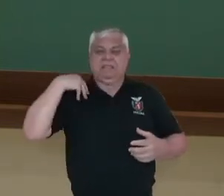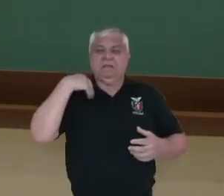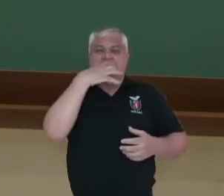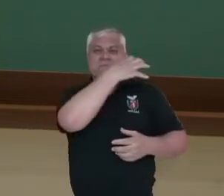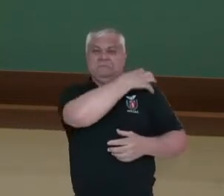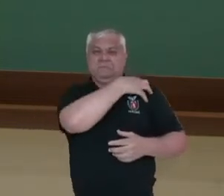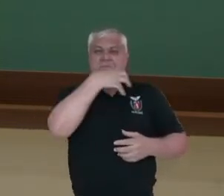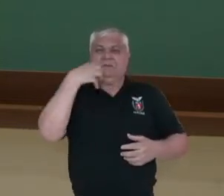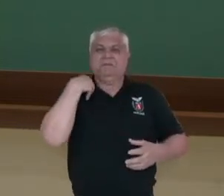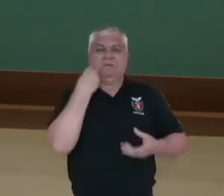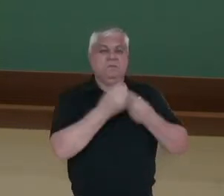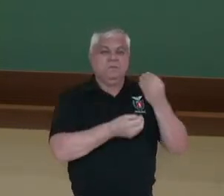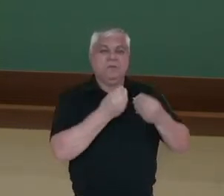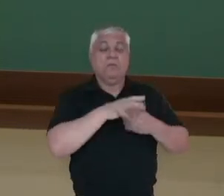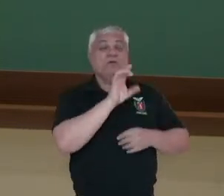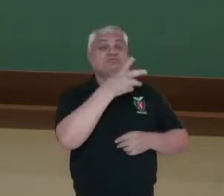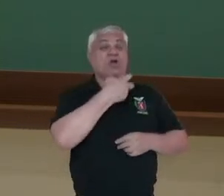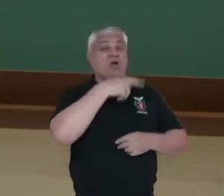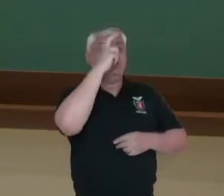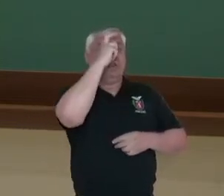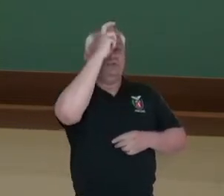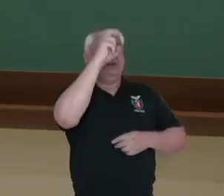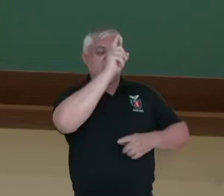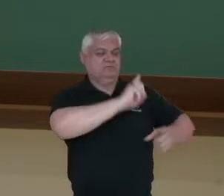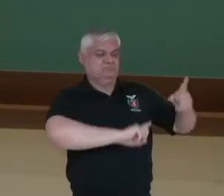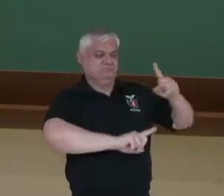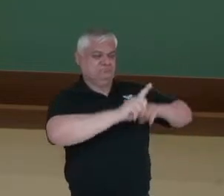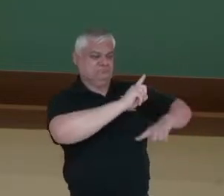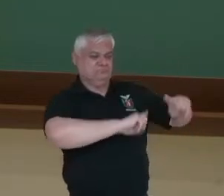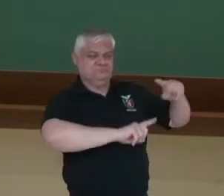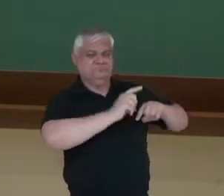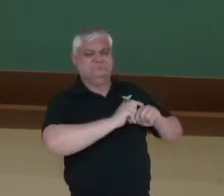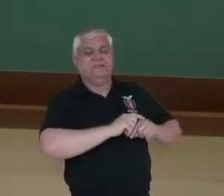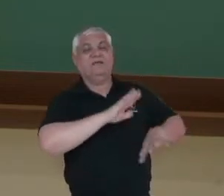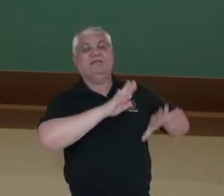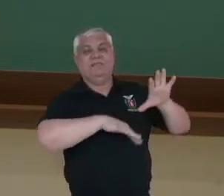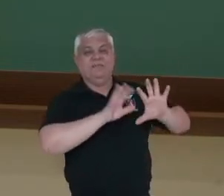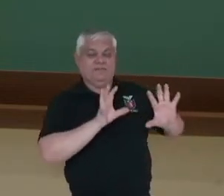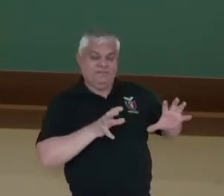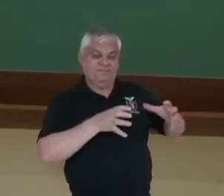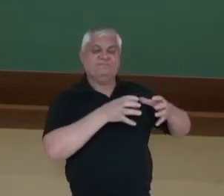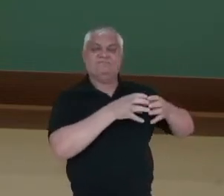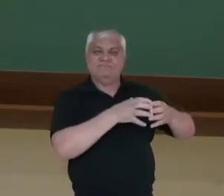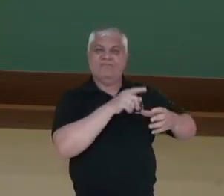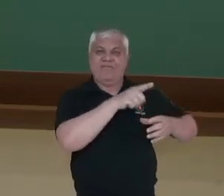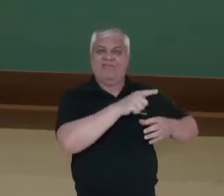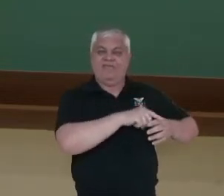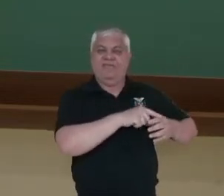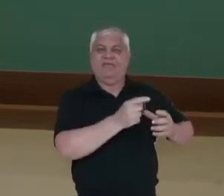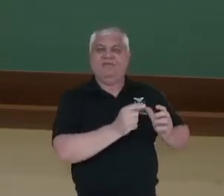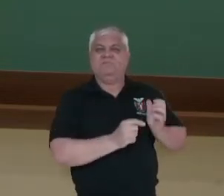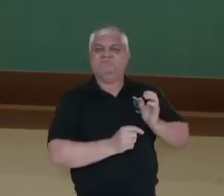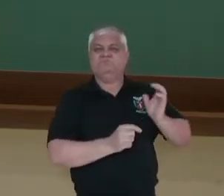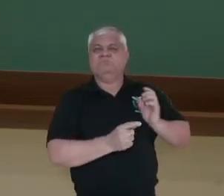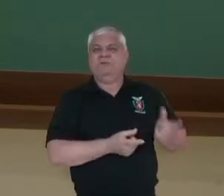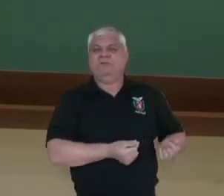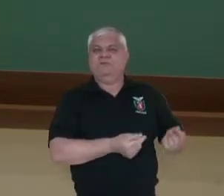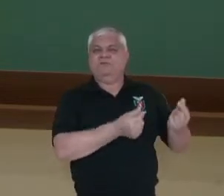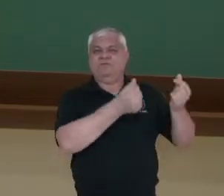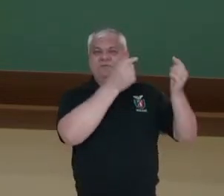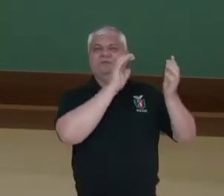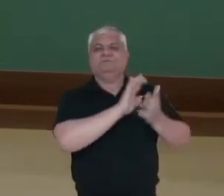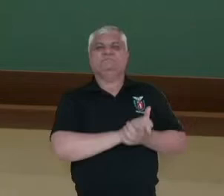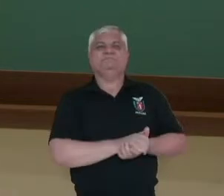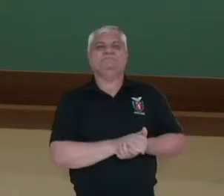sábios deveriam governar a cidade, tá? Então isso vai depender muito mais, esse poder político seria exercido por parte